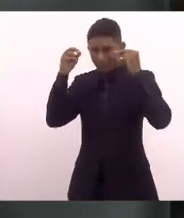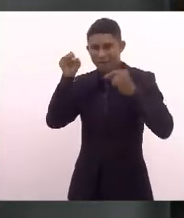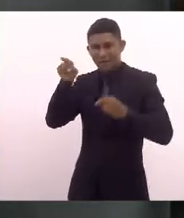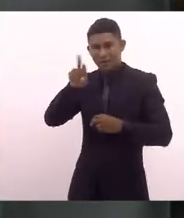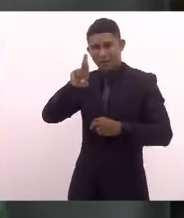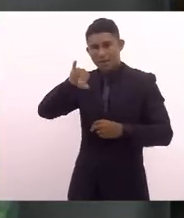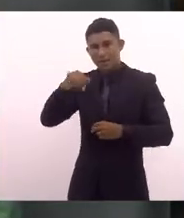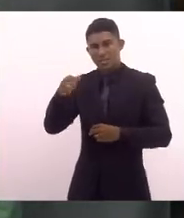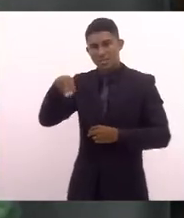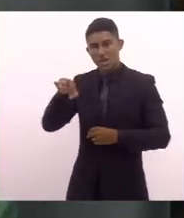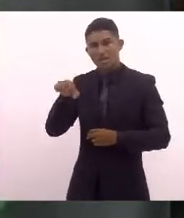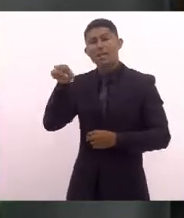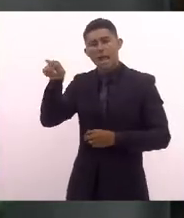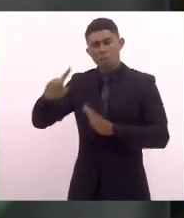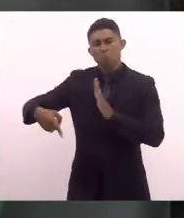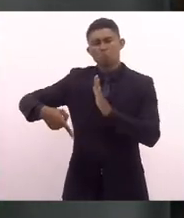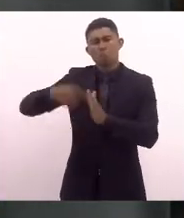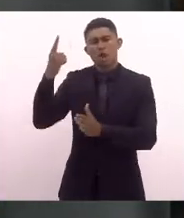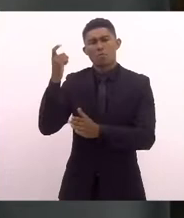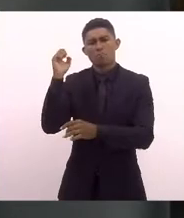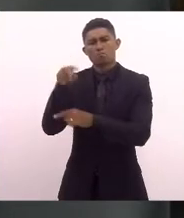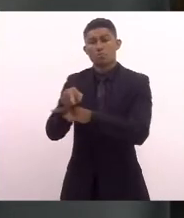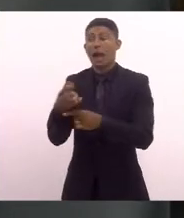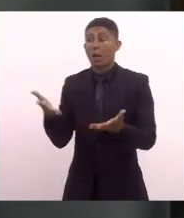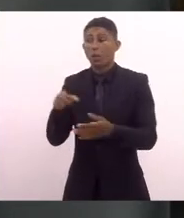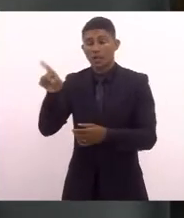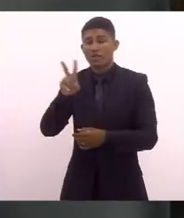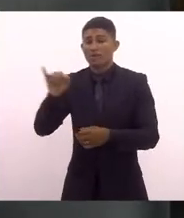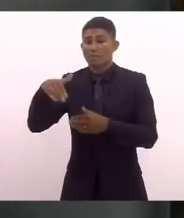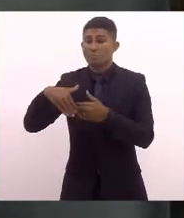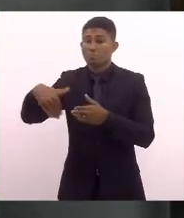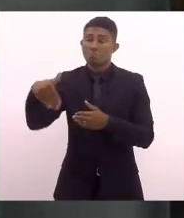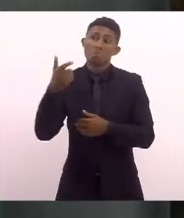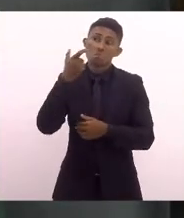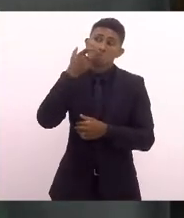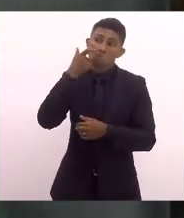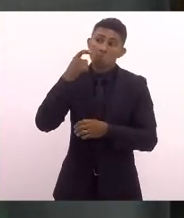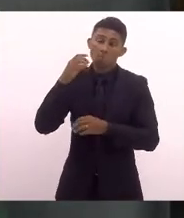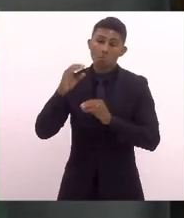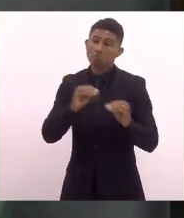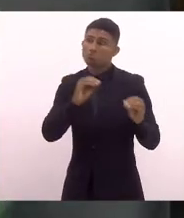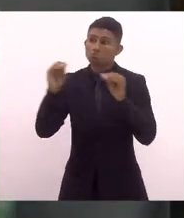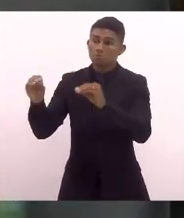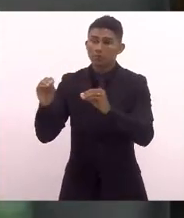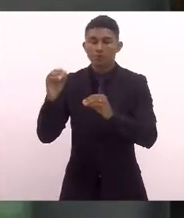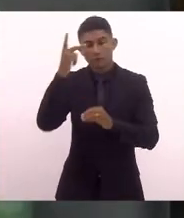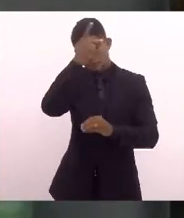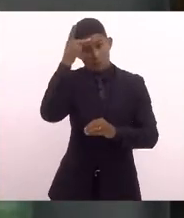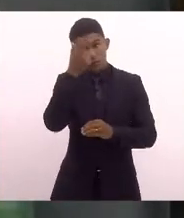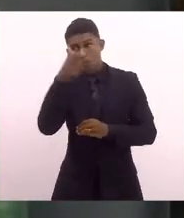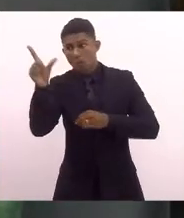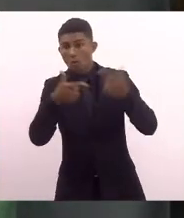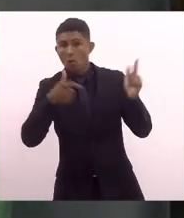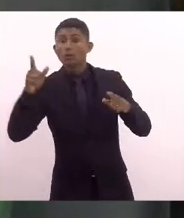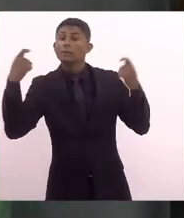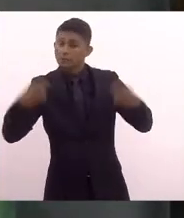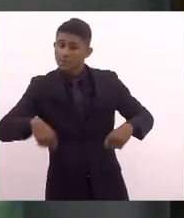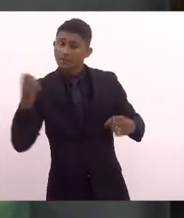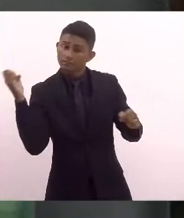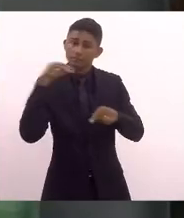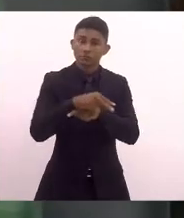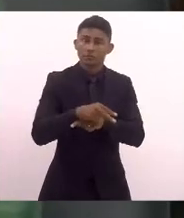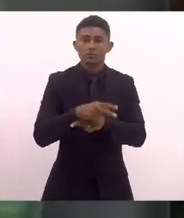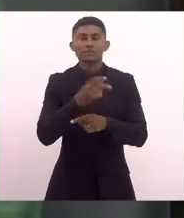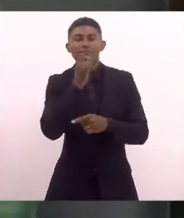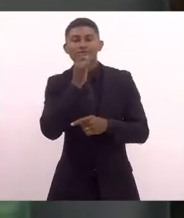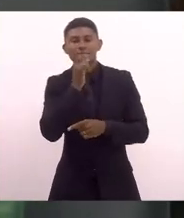né? E agora ela está indo trilhar outros caminhos. E outras pessoas precisam chegar aqui. Inclusive a professora Mariana da